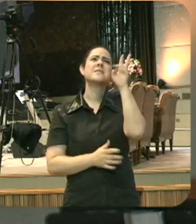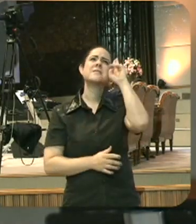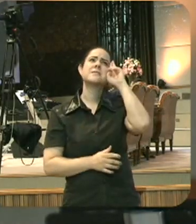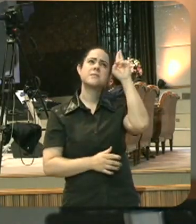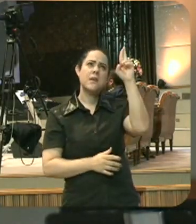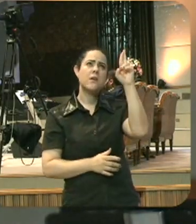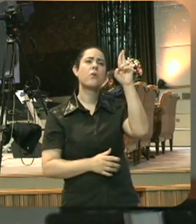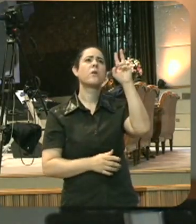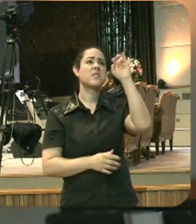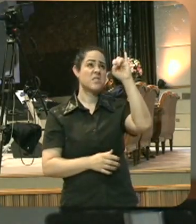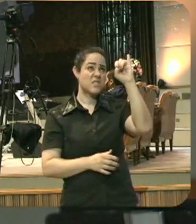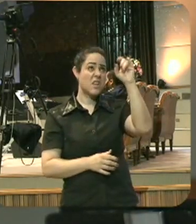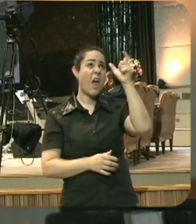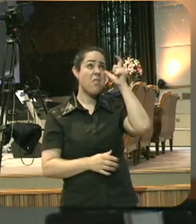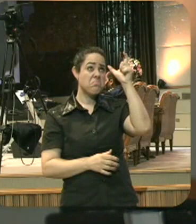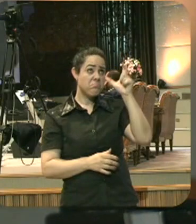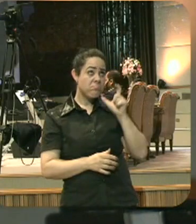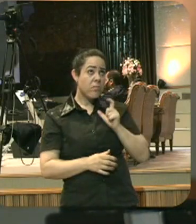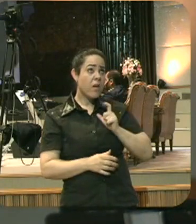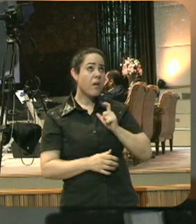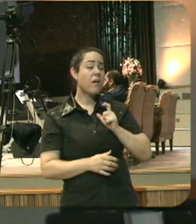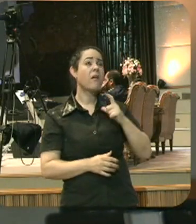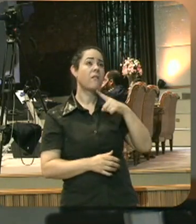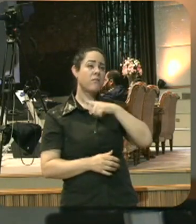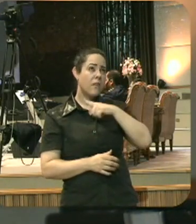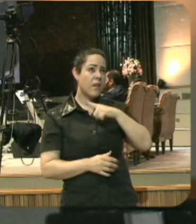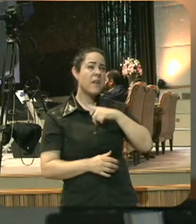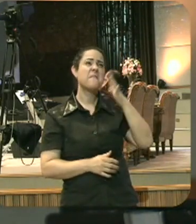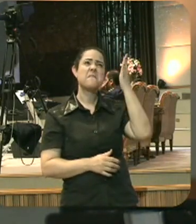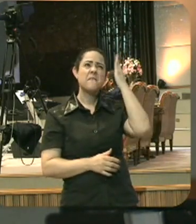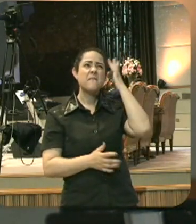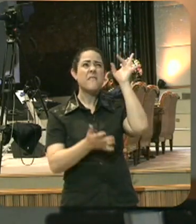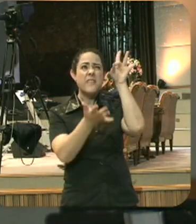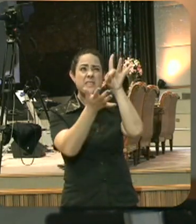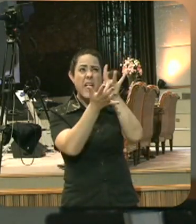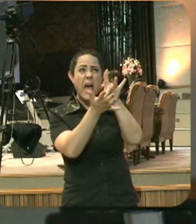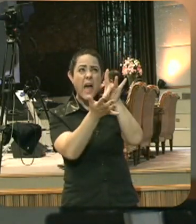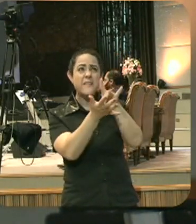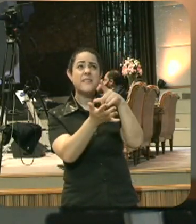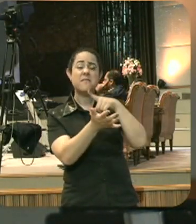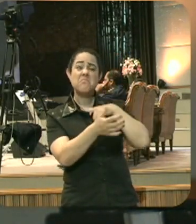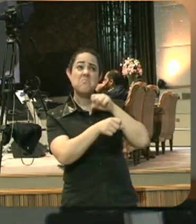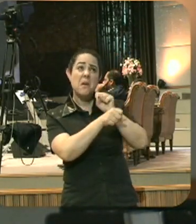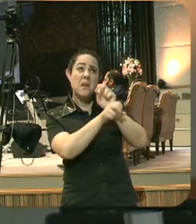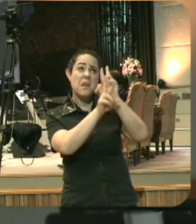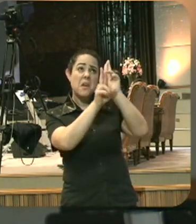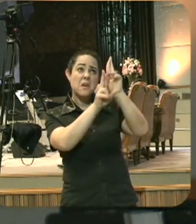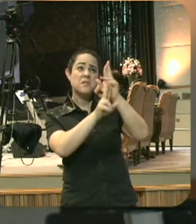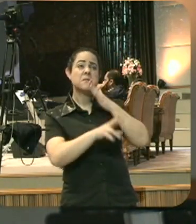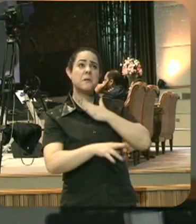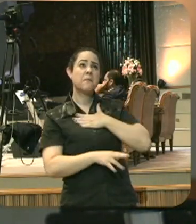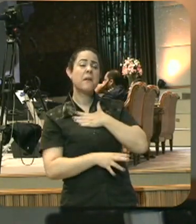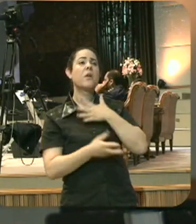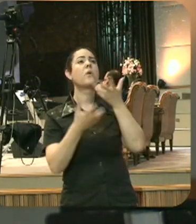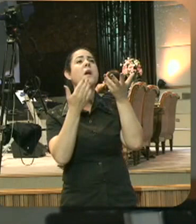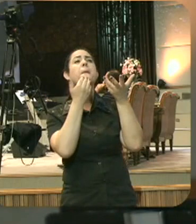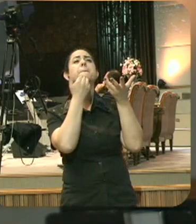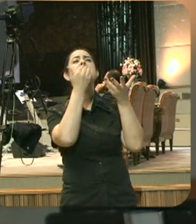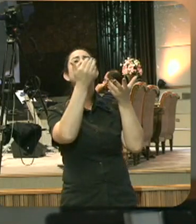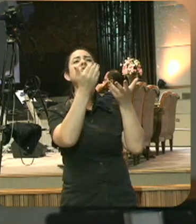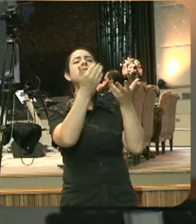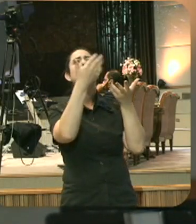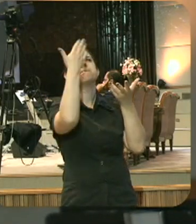Senhor, se o Senhor me ouve, e de fato existe alguma esperança para mim, eu quero te pedir